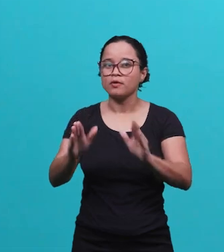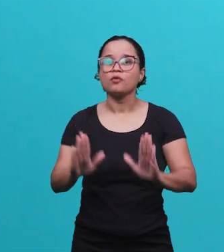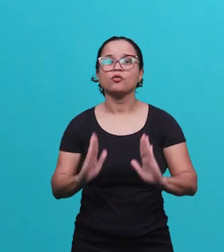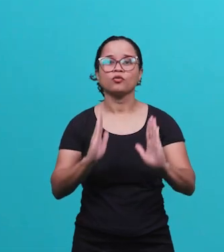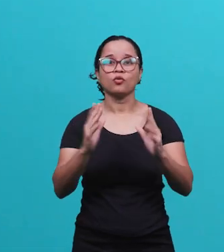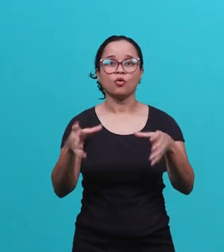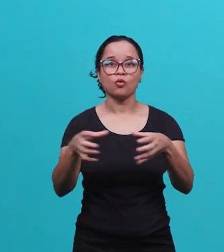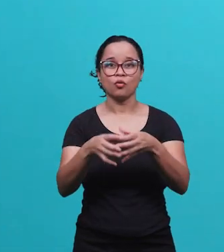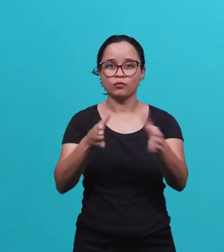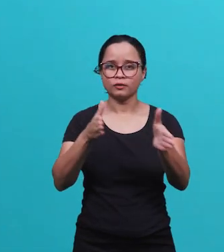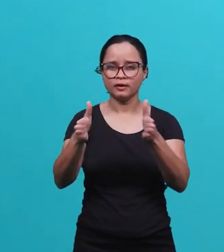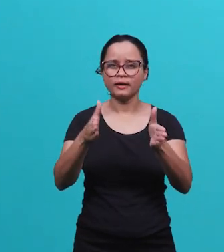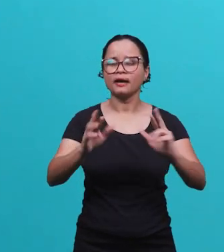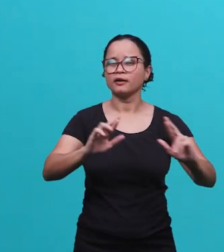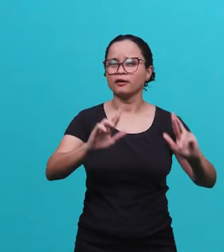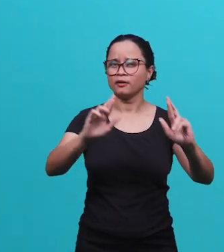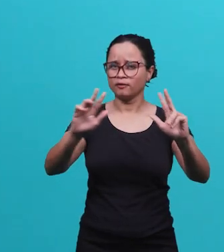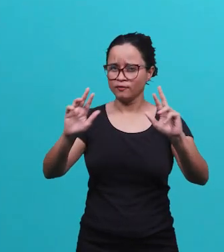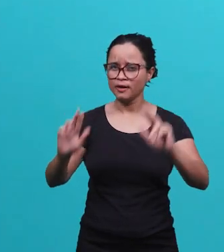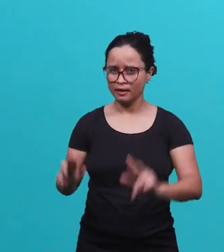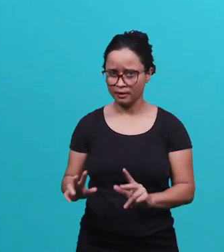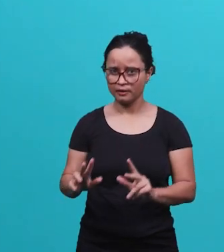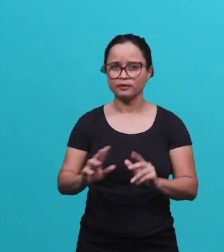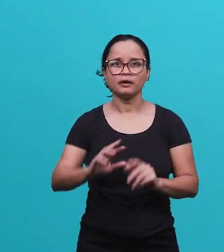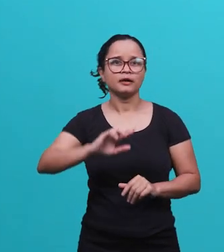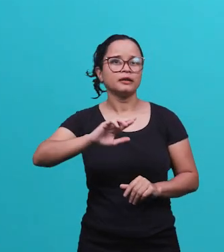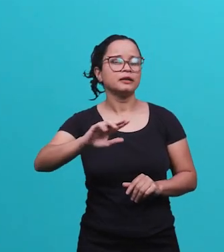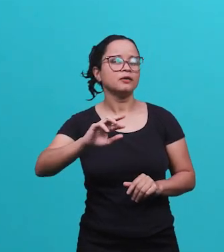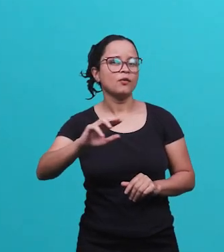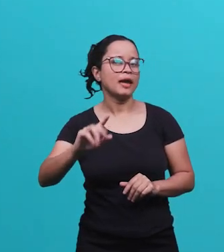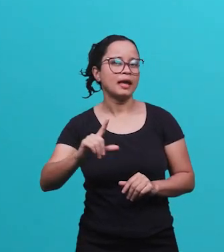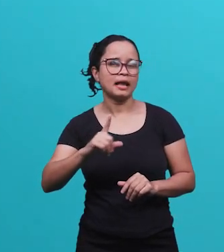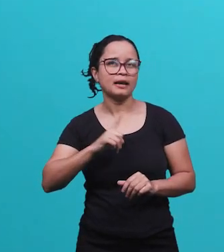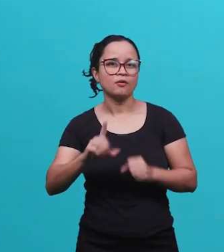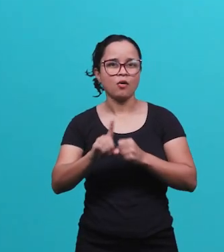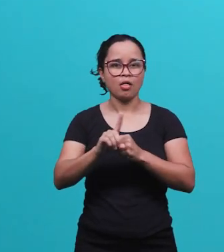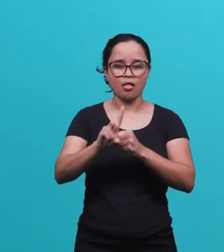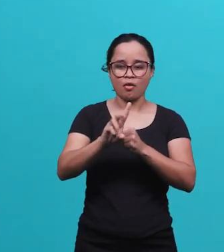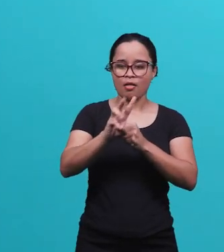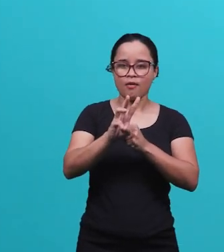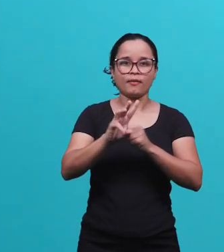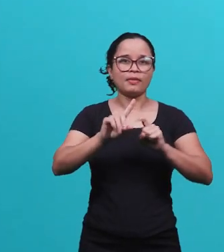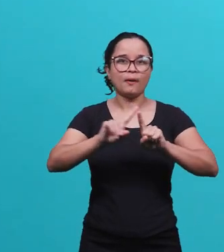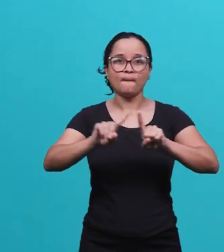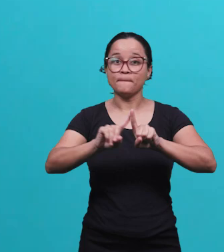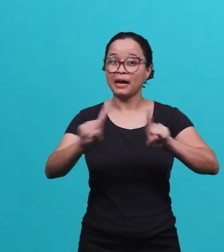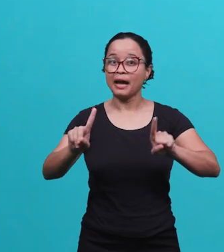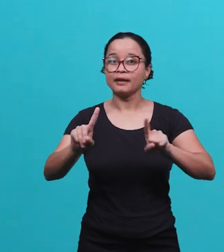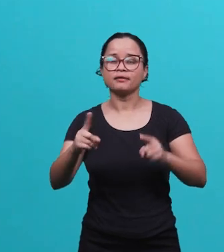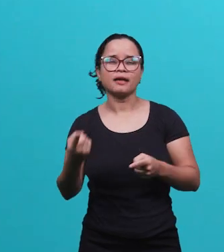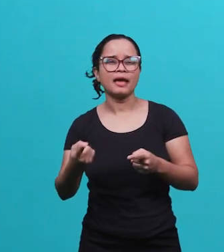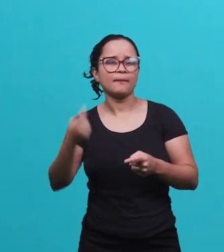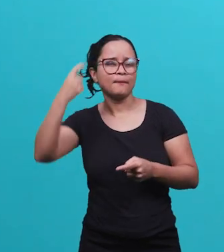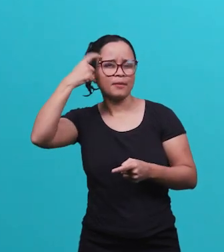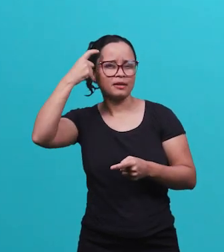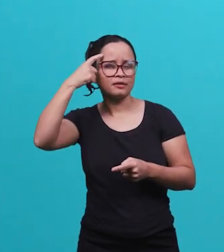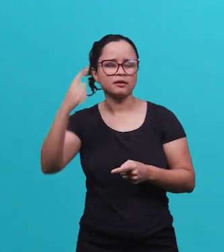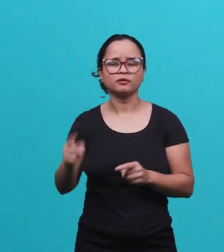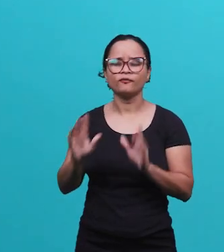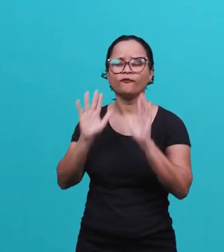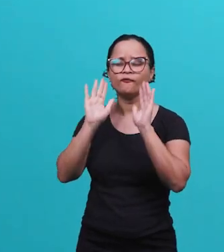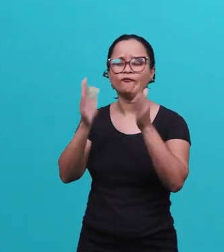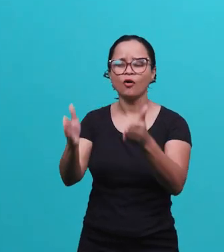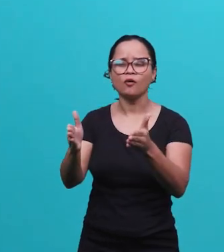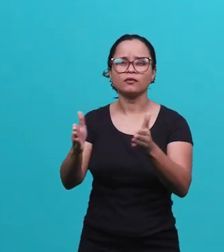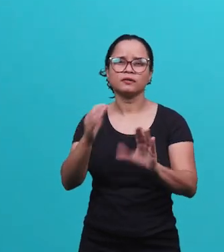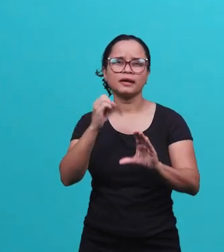com os diferentes níveis ali, que não são níveis de suporte, mas são pensando naquela criança, nas suas